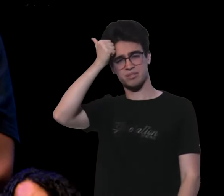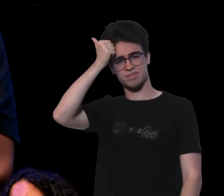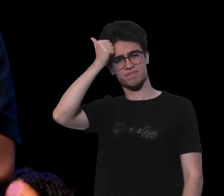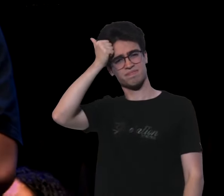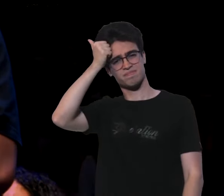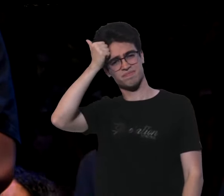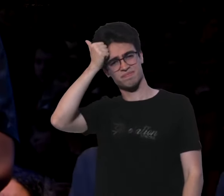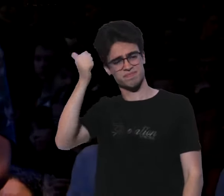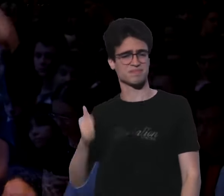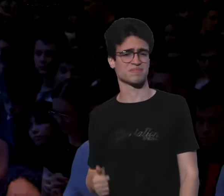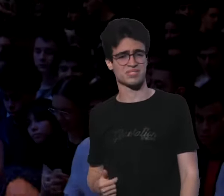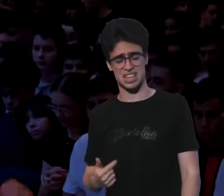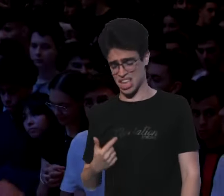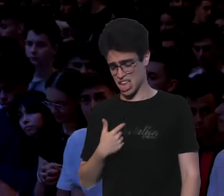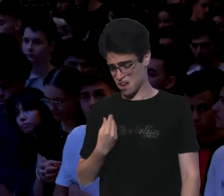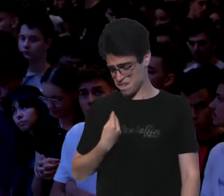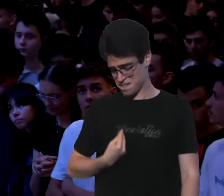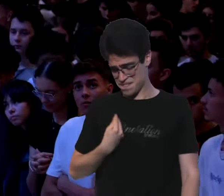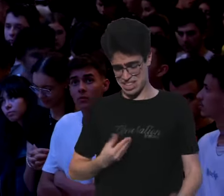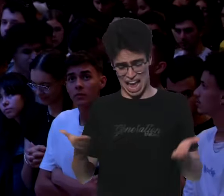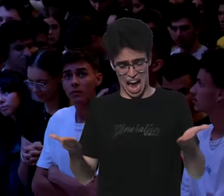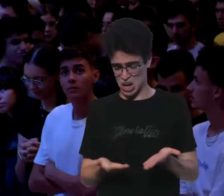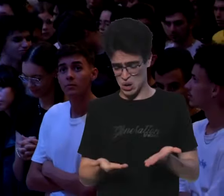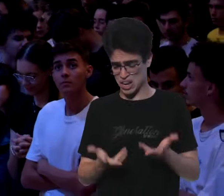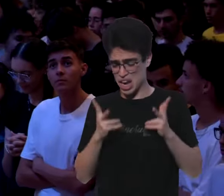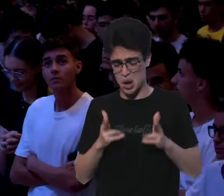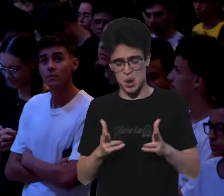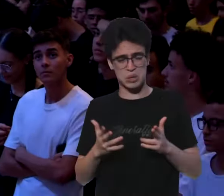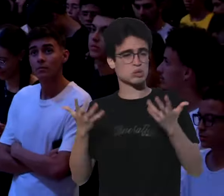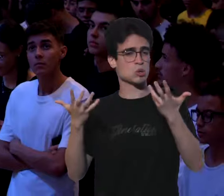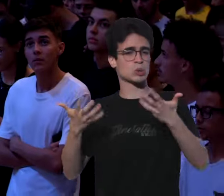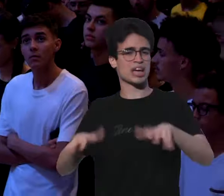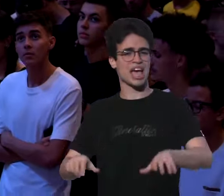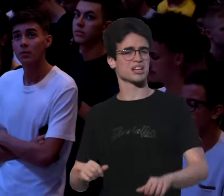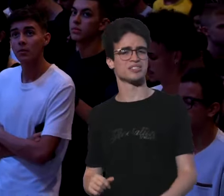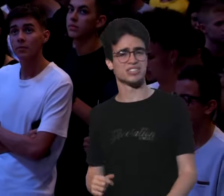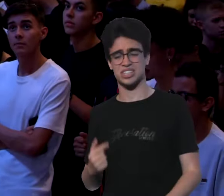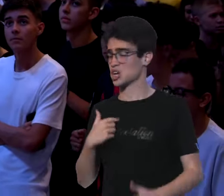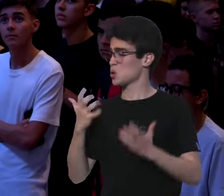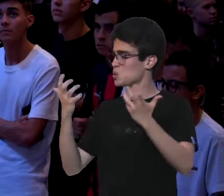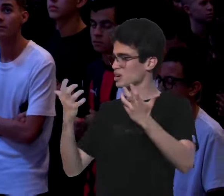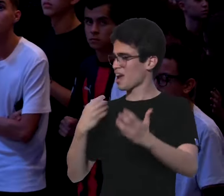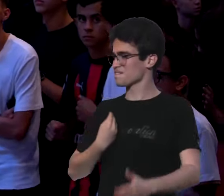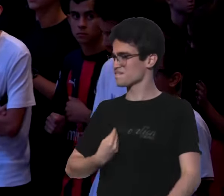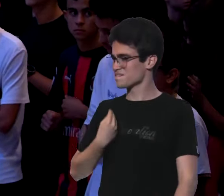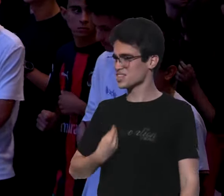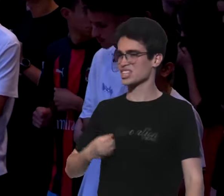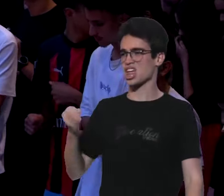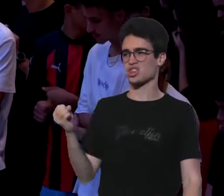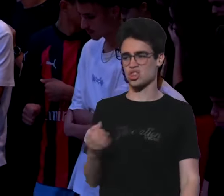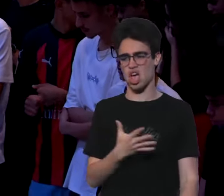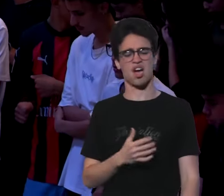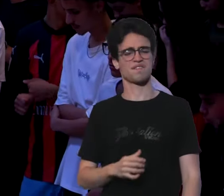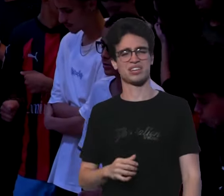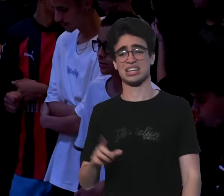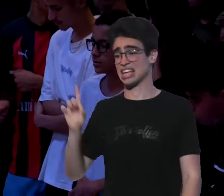Eu não quero mais a vida que eu estou vivendo. Eu quero uma vida nova, cheia da presença de